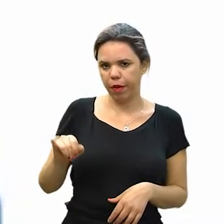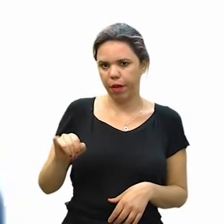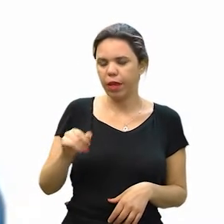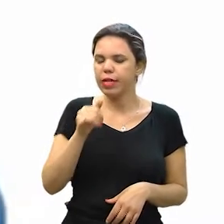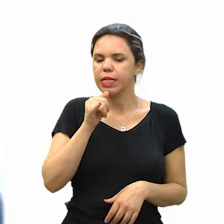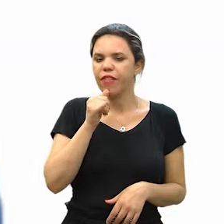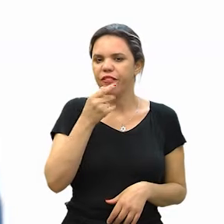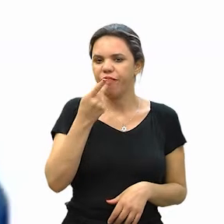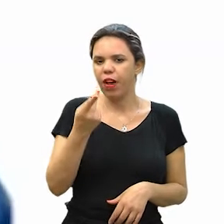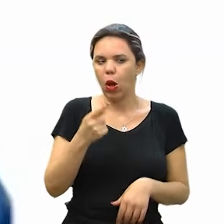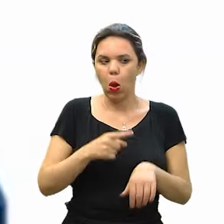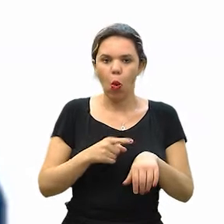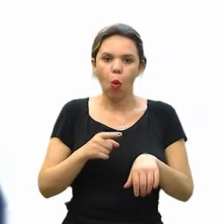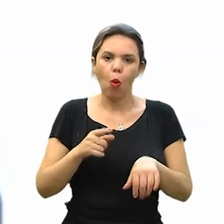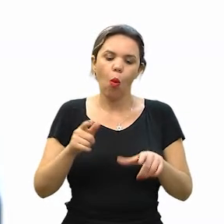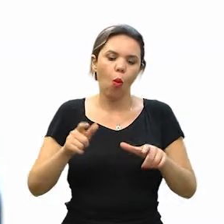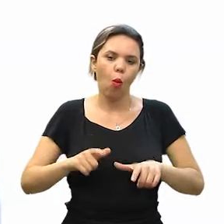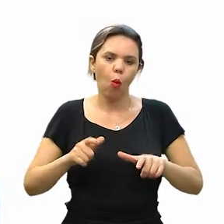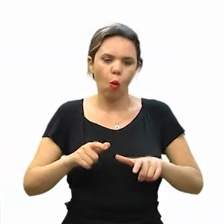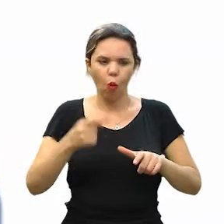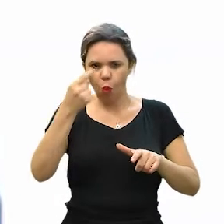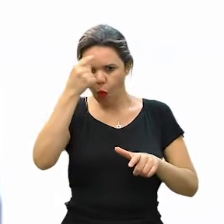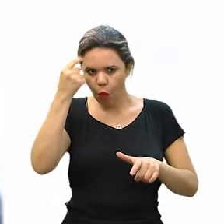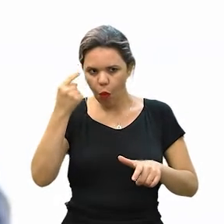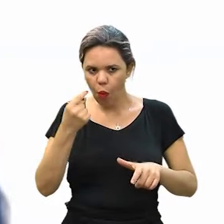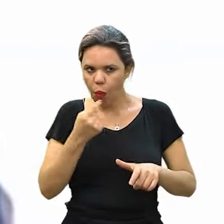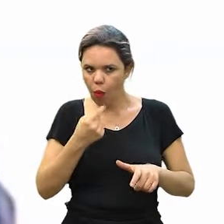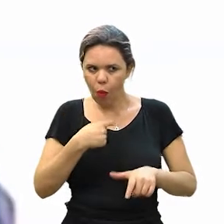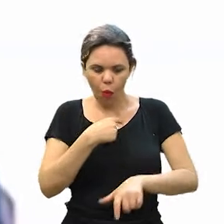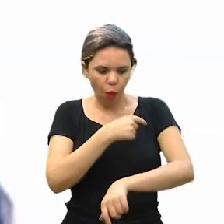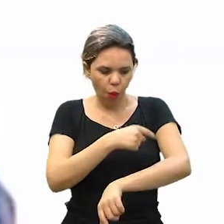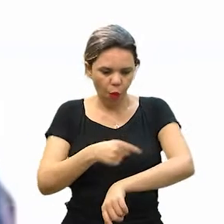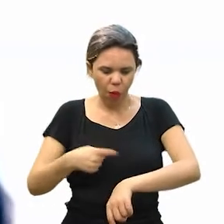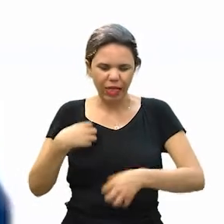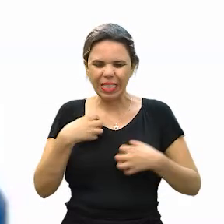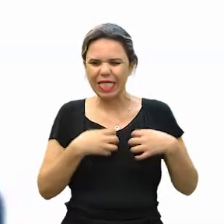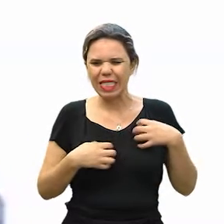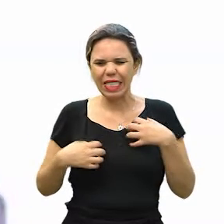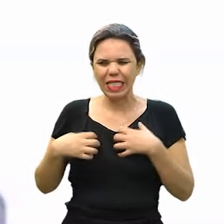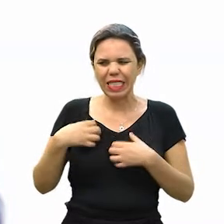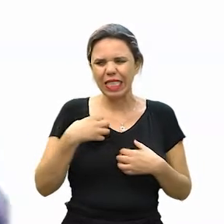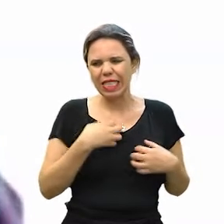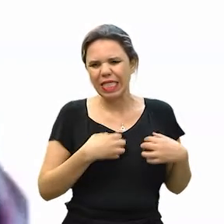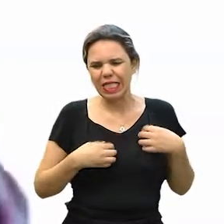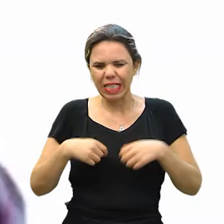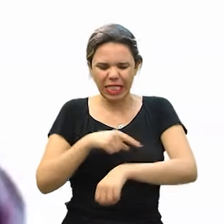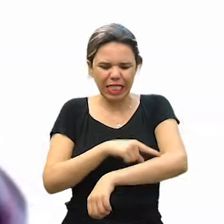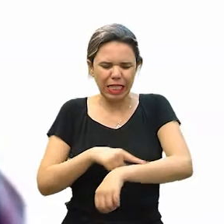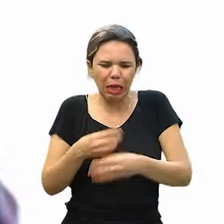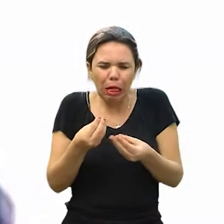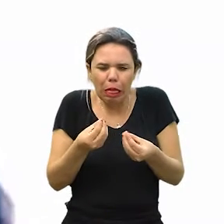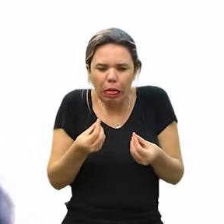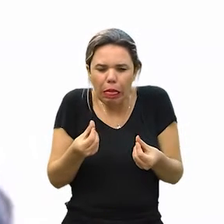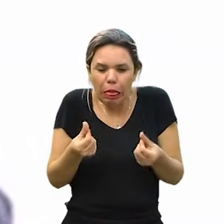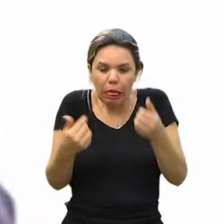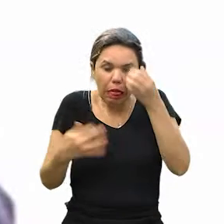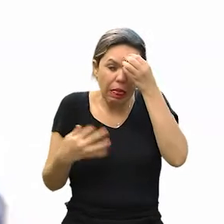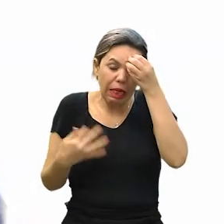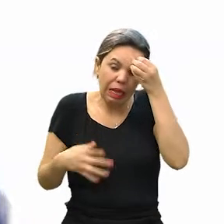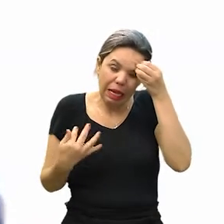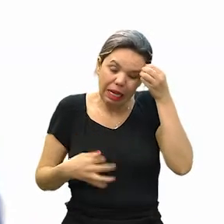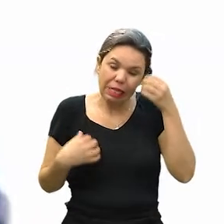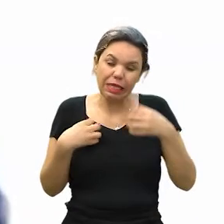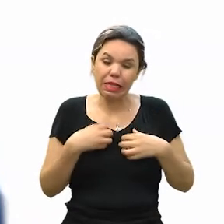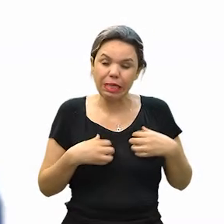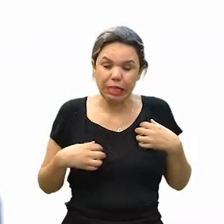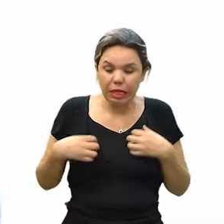que no lugar que vai aparecer as bolinhas, a pessoa começa a sentir um desconforto. A pele fica sensível demais,